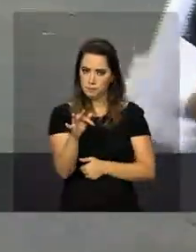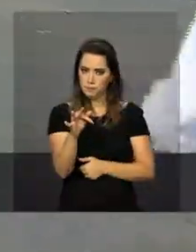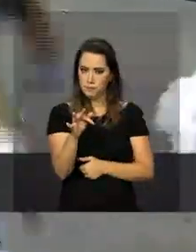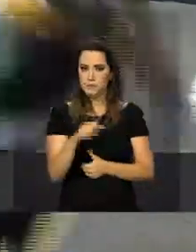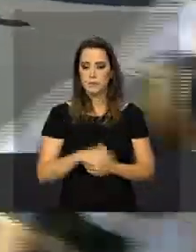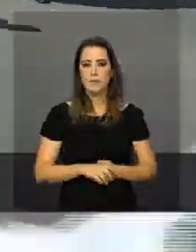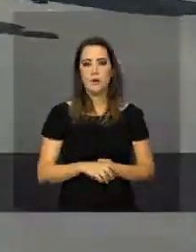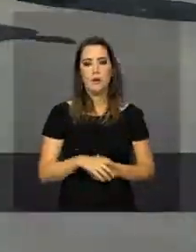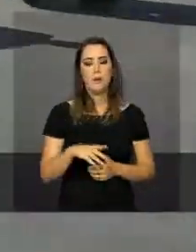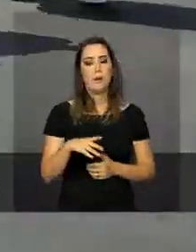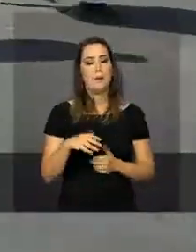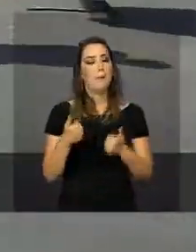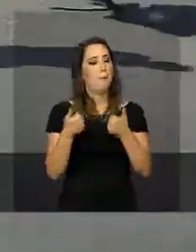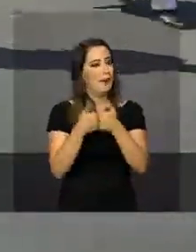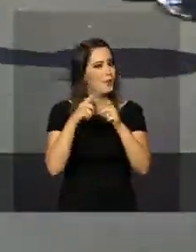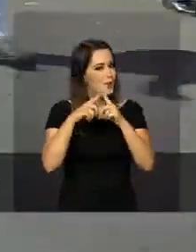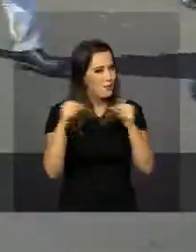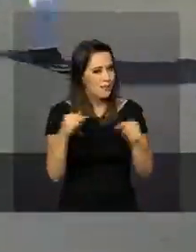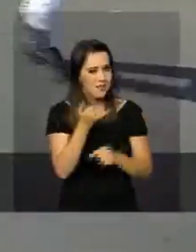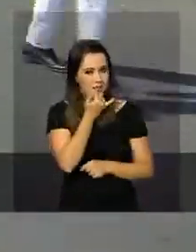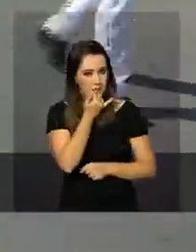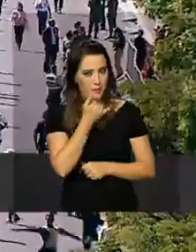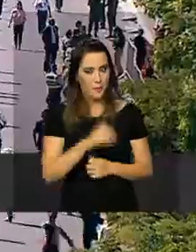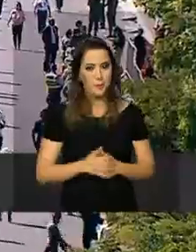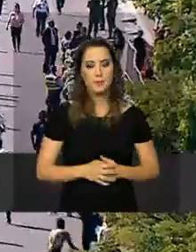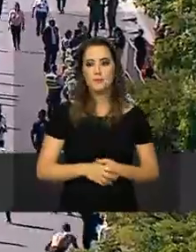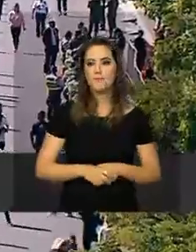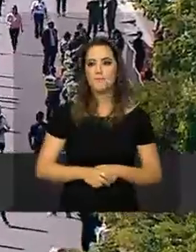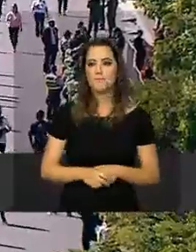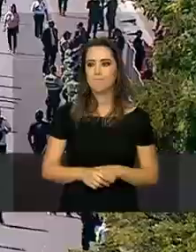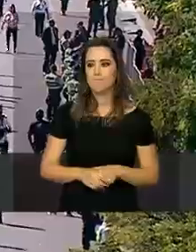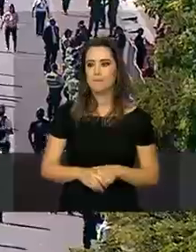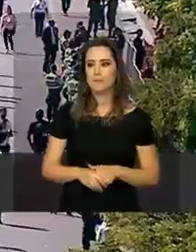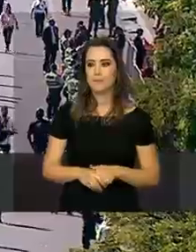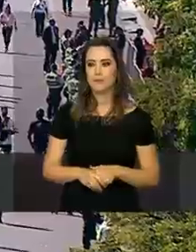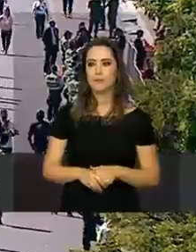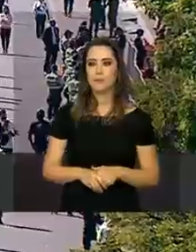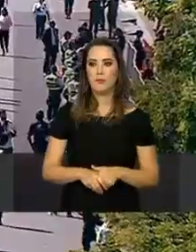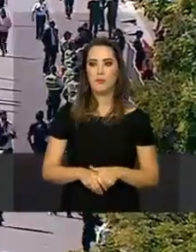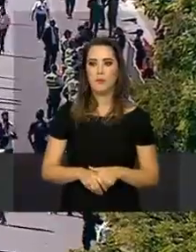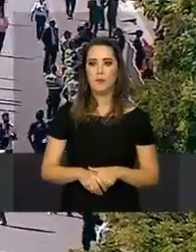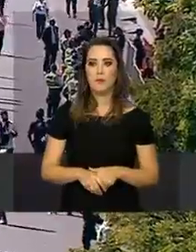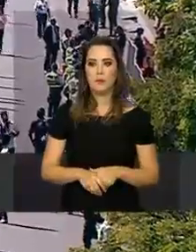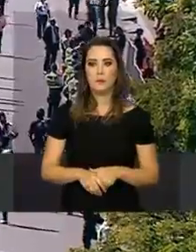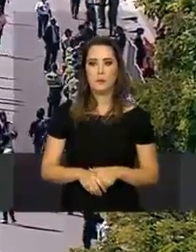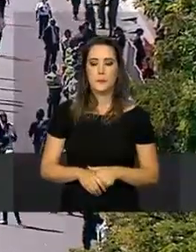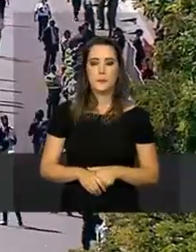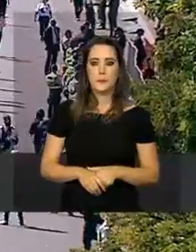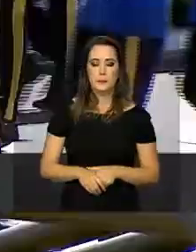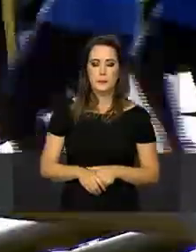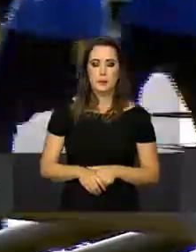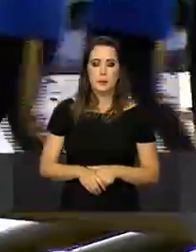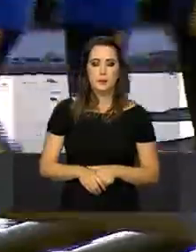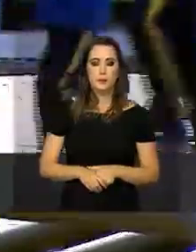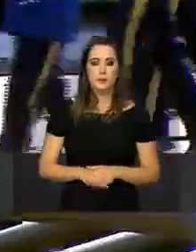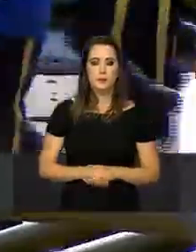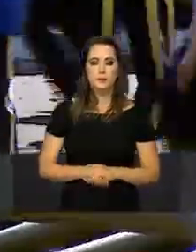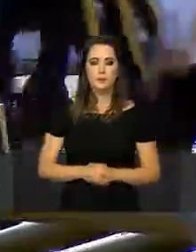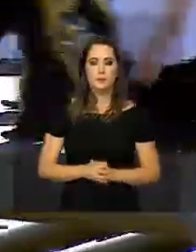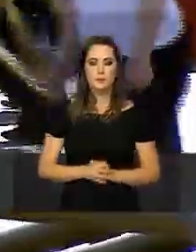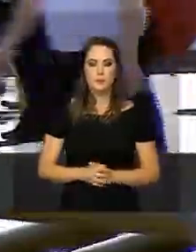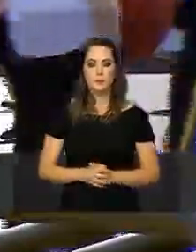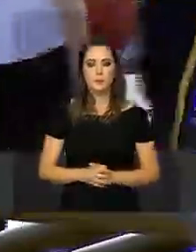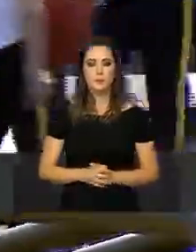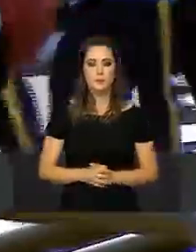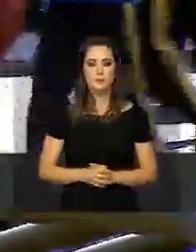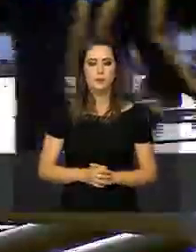Apresenta-se com a música Isso Aqui. O que é a Banda Musical Arte Jovem de Ceilândia, formada por alunos de 5